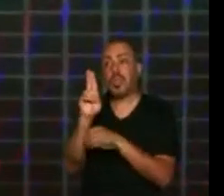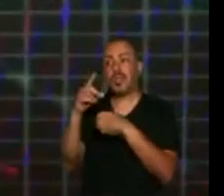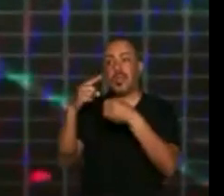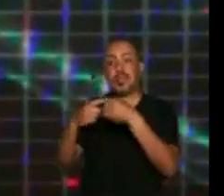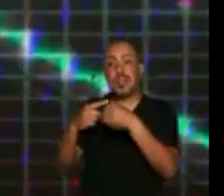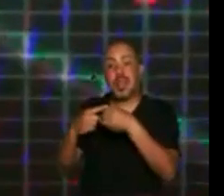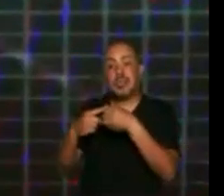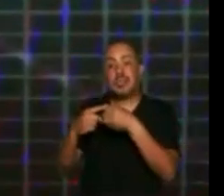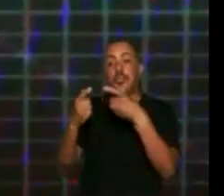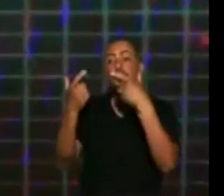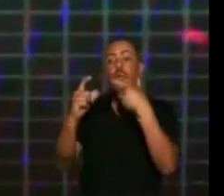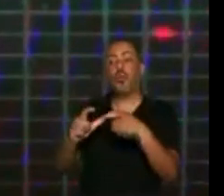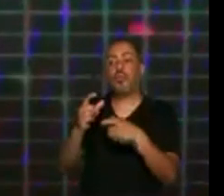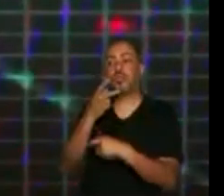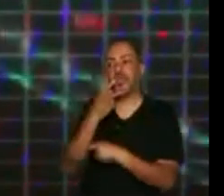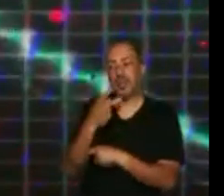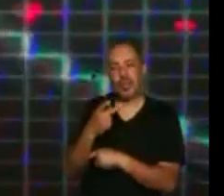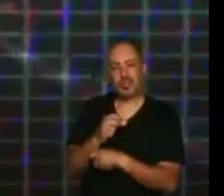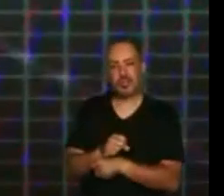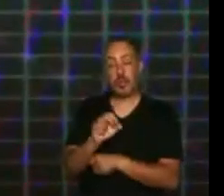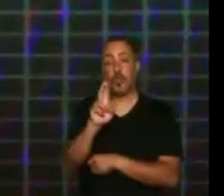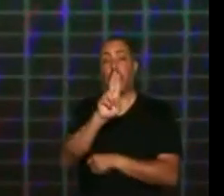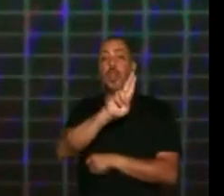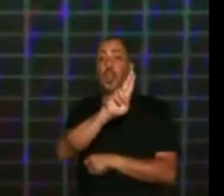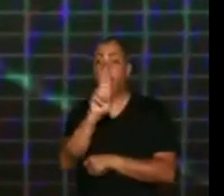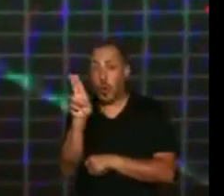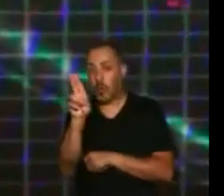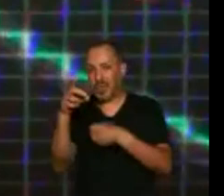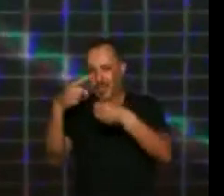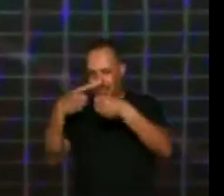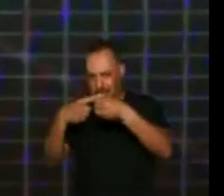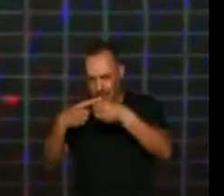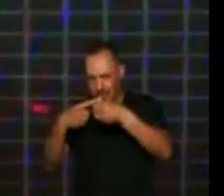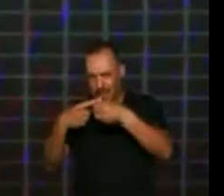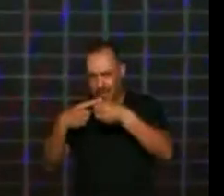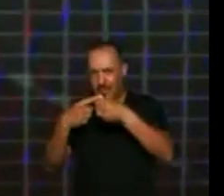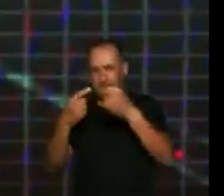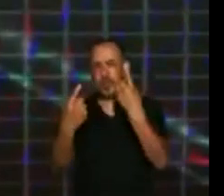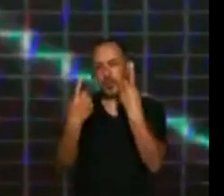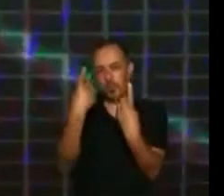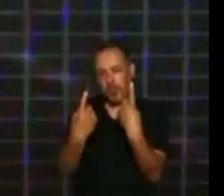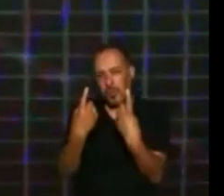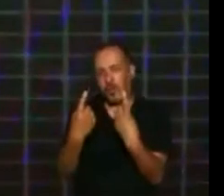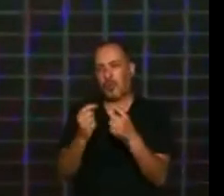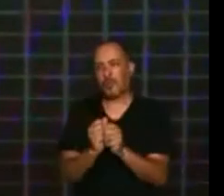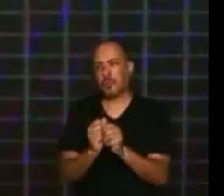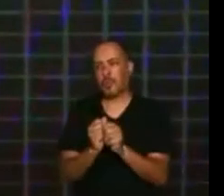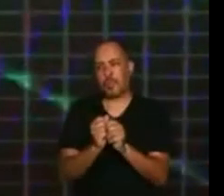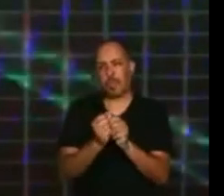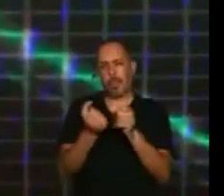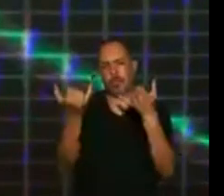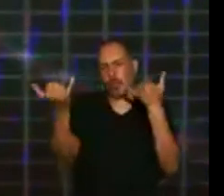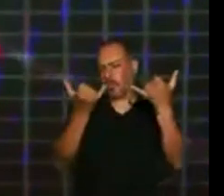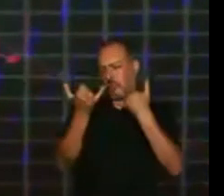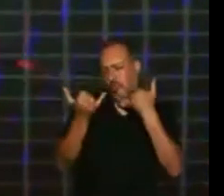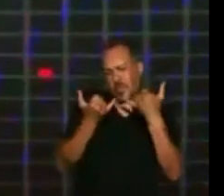cidade de onde está falando. Você fala seu nome e a cidade de onde está falando agora mesmo. E também, se você quiser complementar com a informação de que,